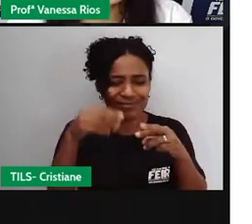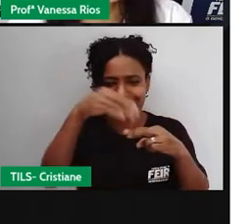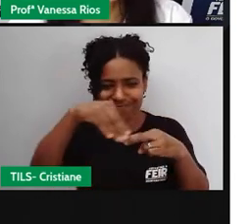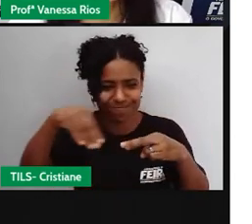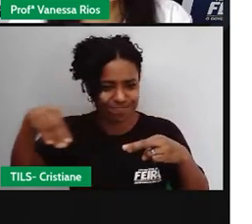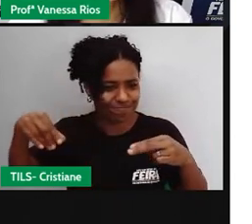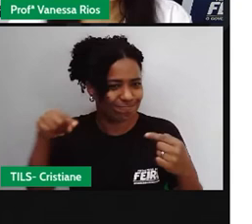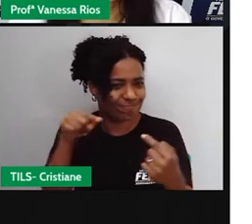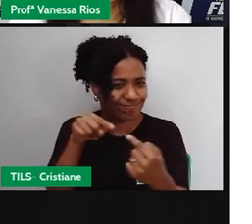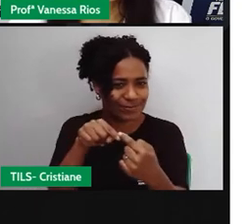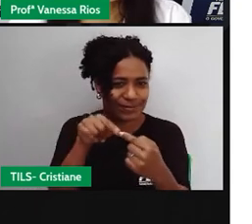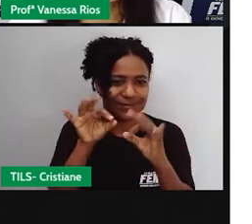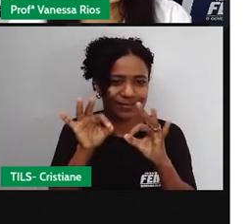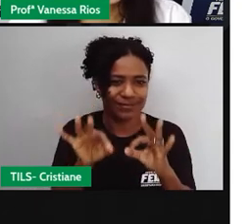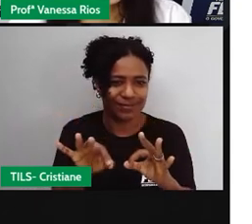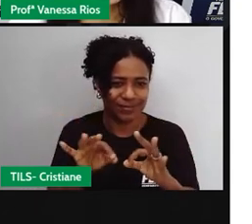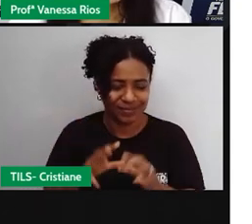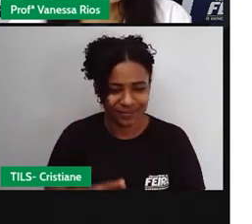sentido.